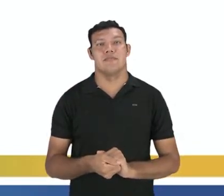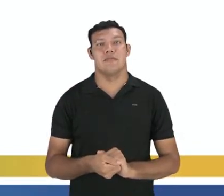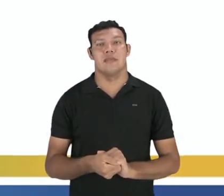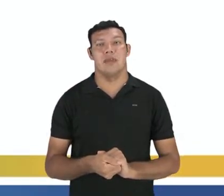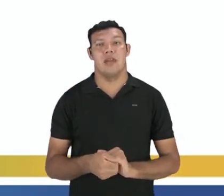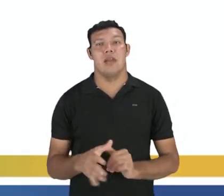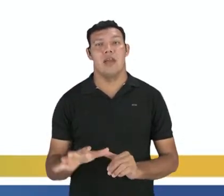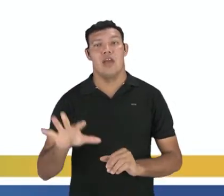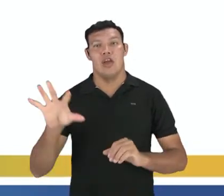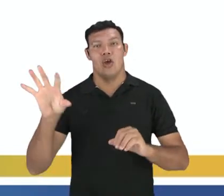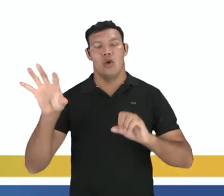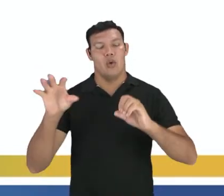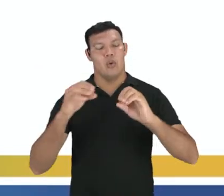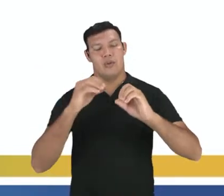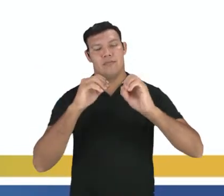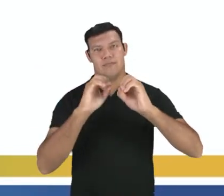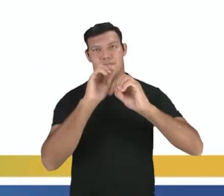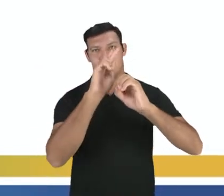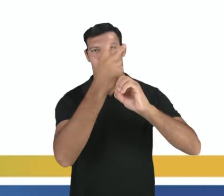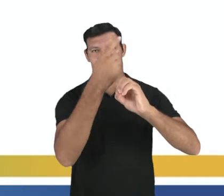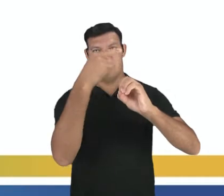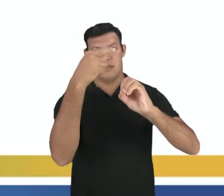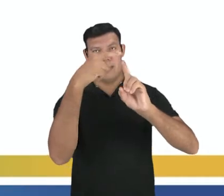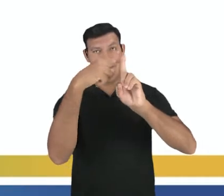Cl-. Então, através